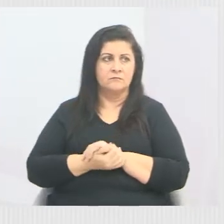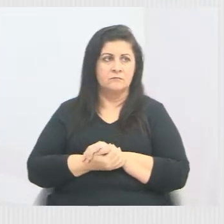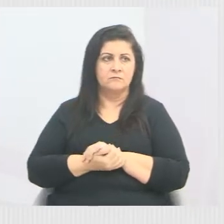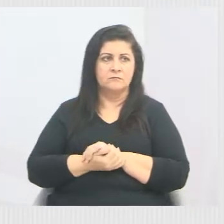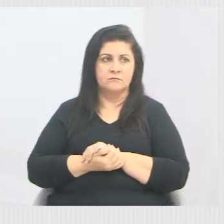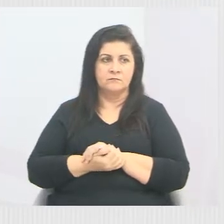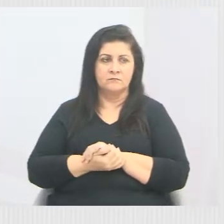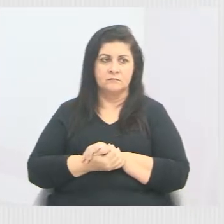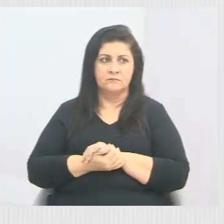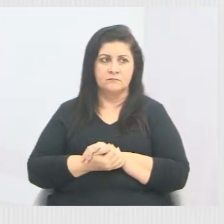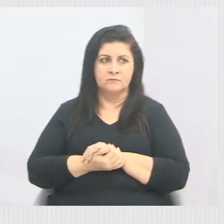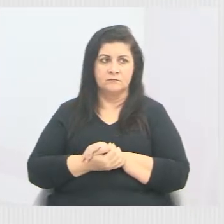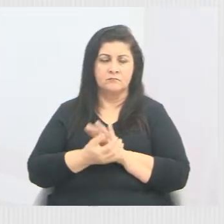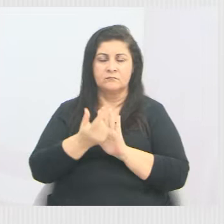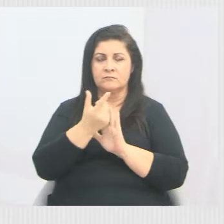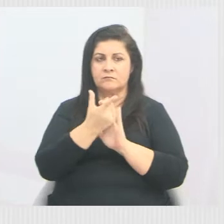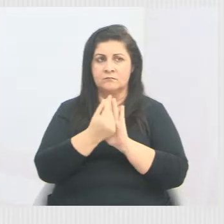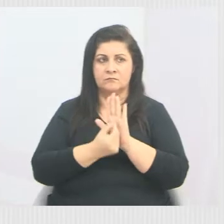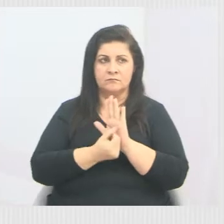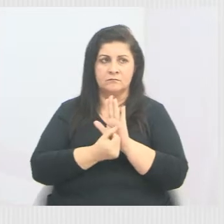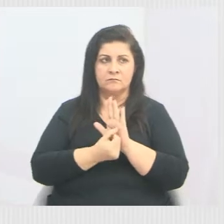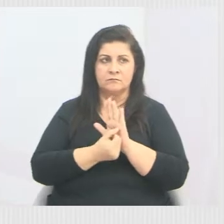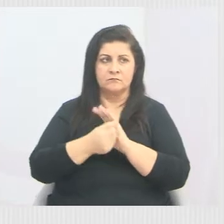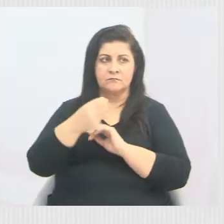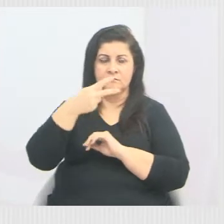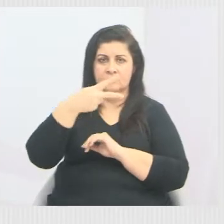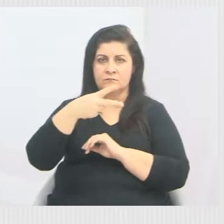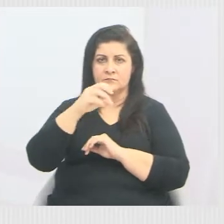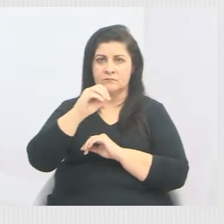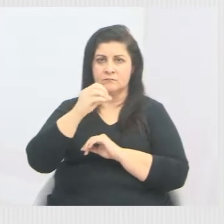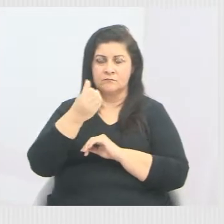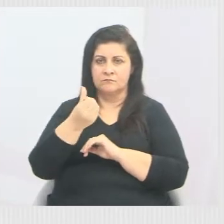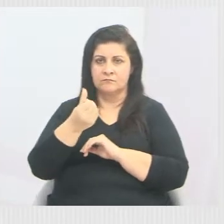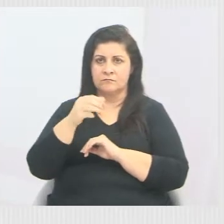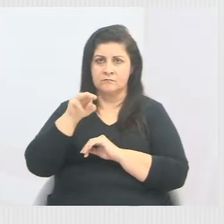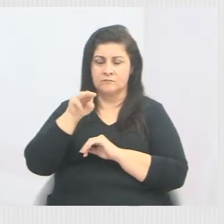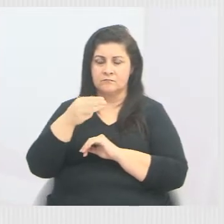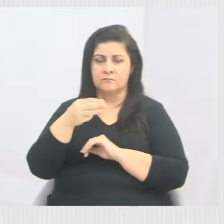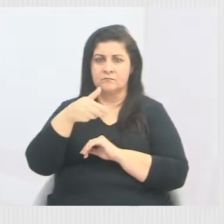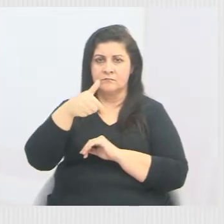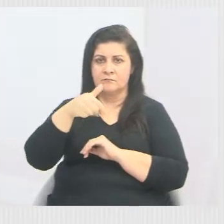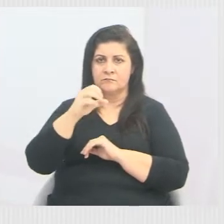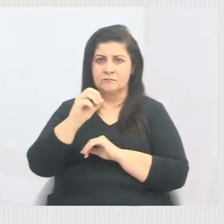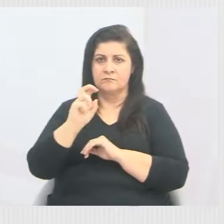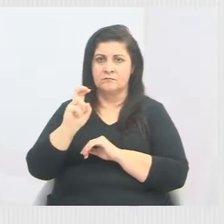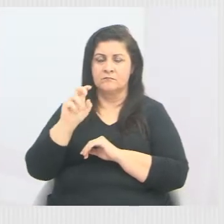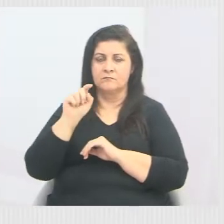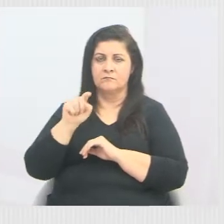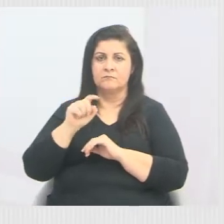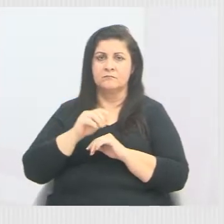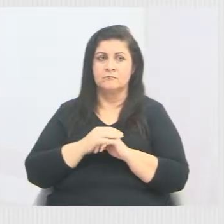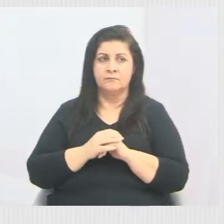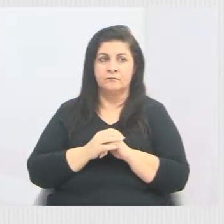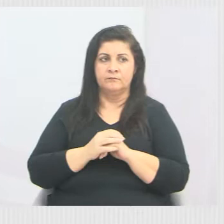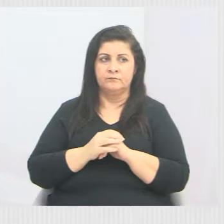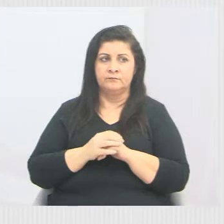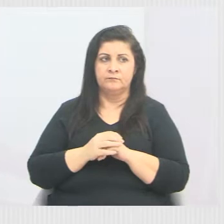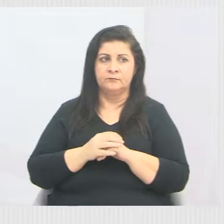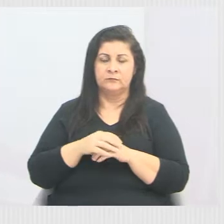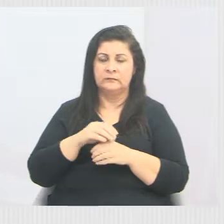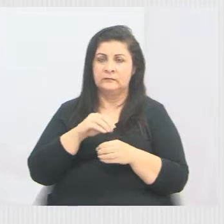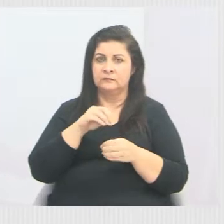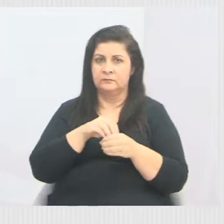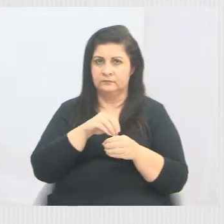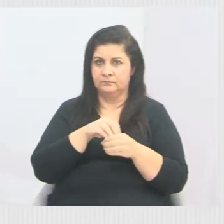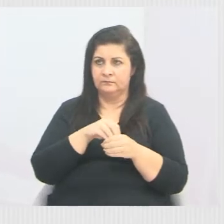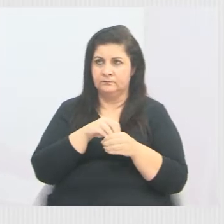O orçamento foi de 206 milhões 705 mil, na qual o que tem dentro da receita